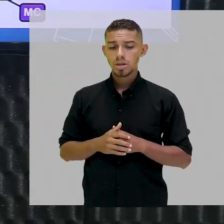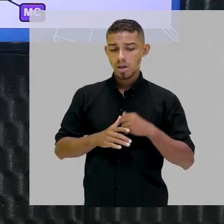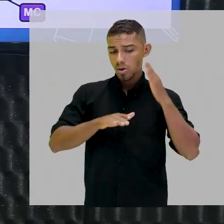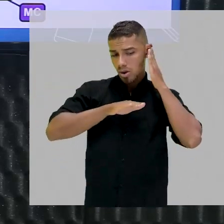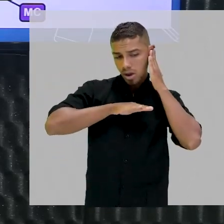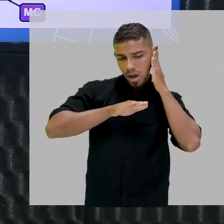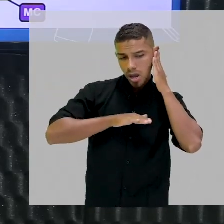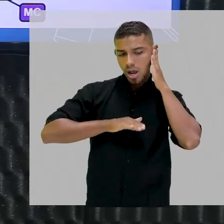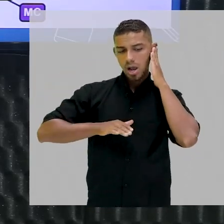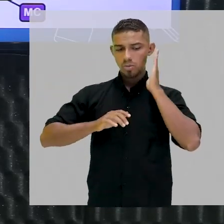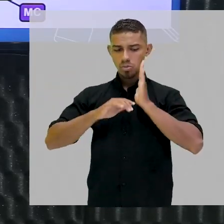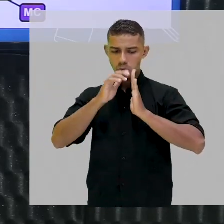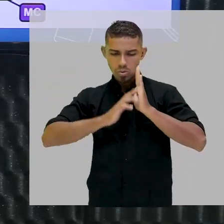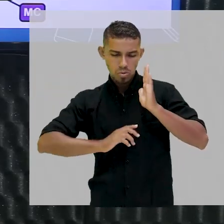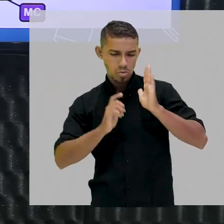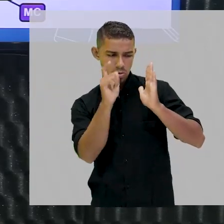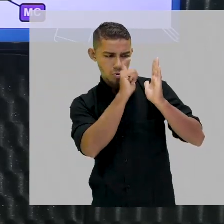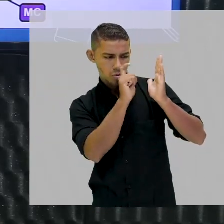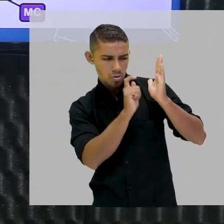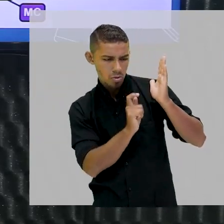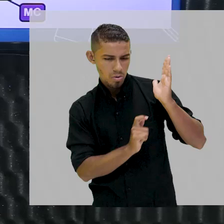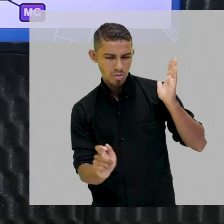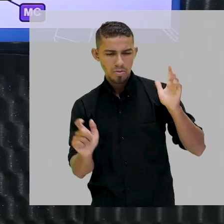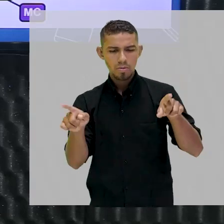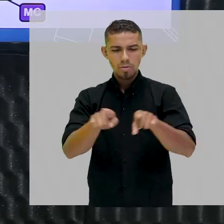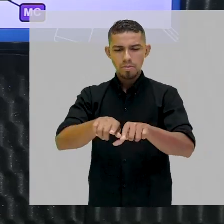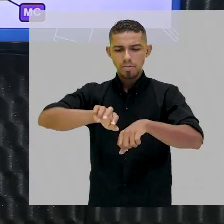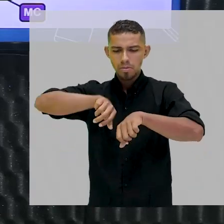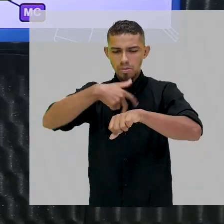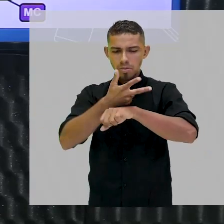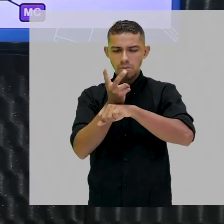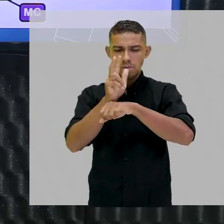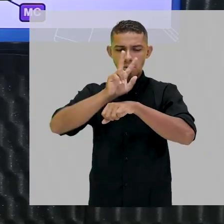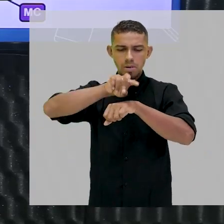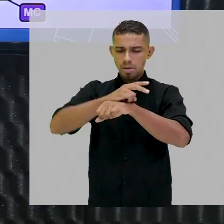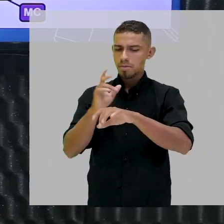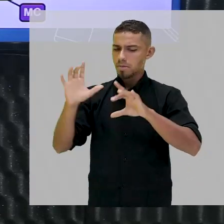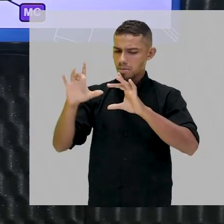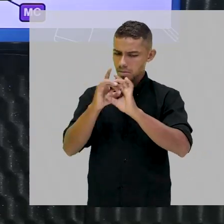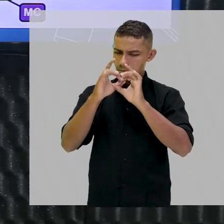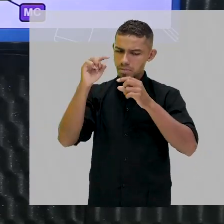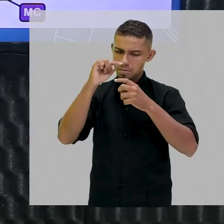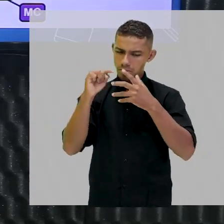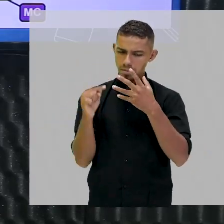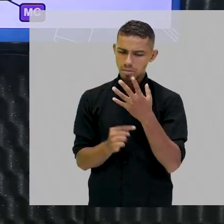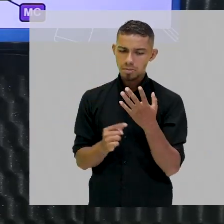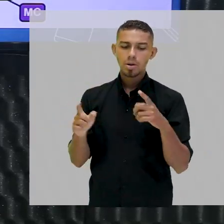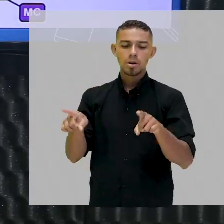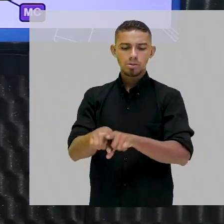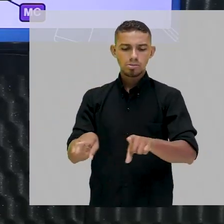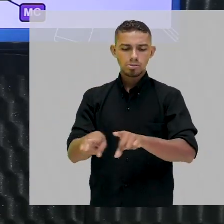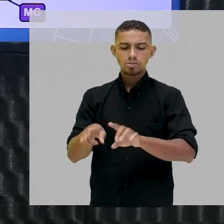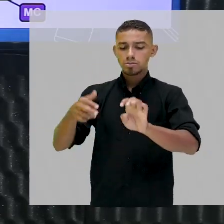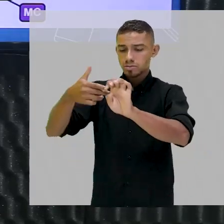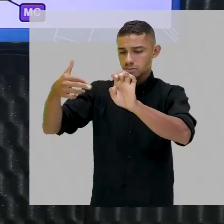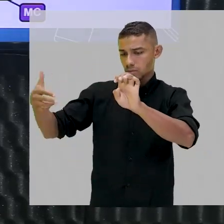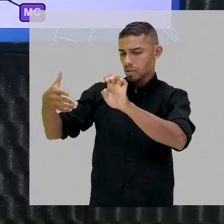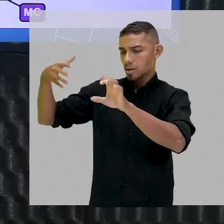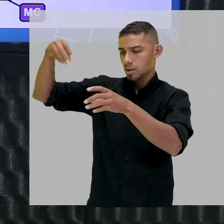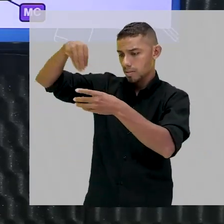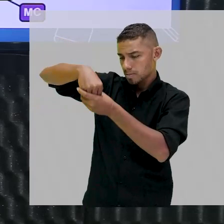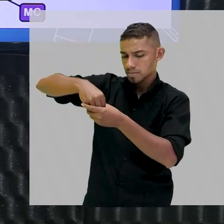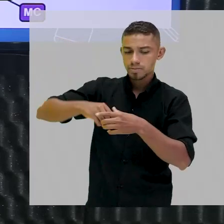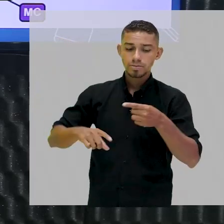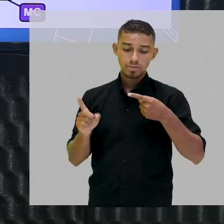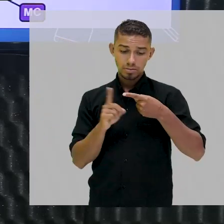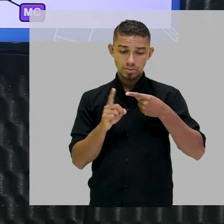break tinham a ver um com o outro. Aí eu disse para vocês que os elementos do hip hop